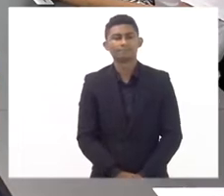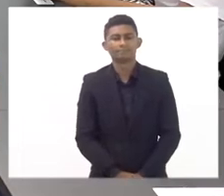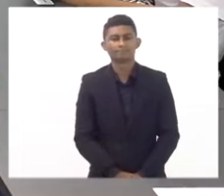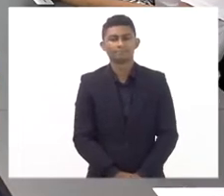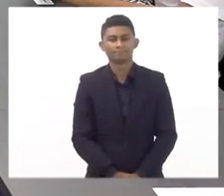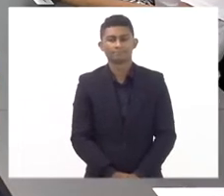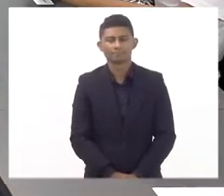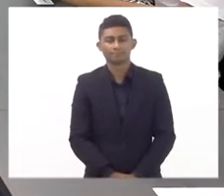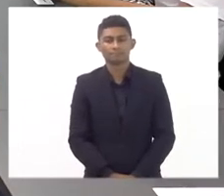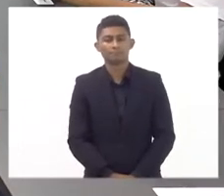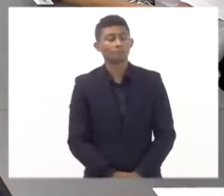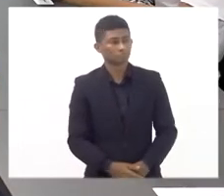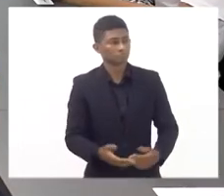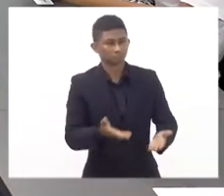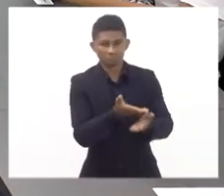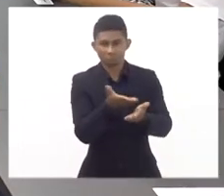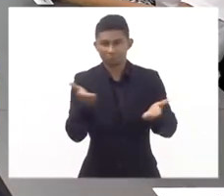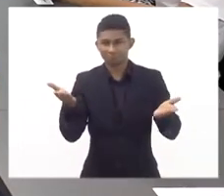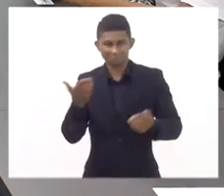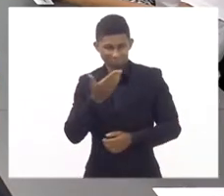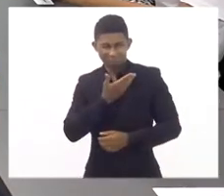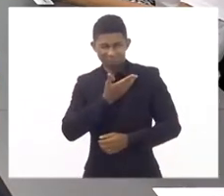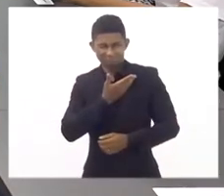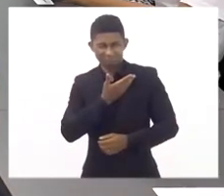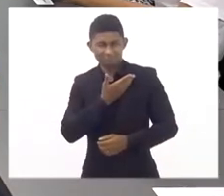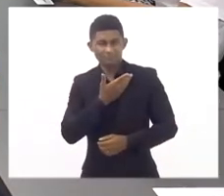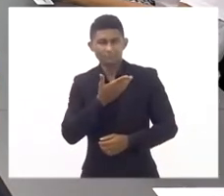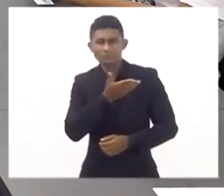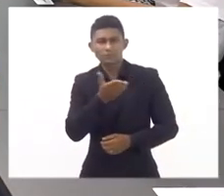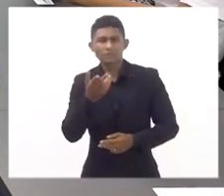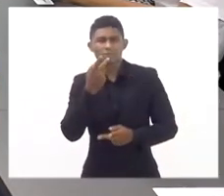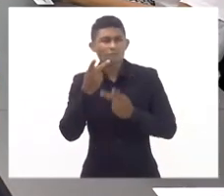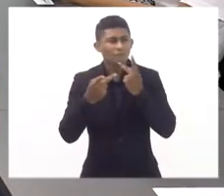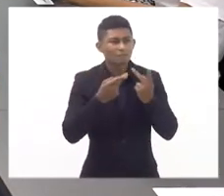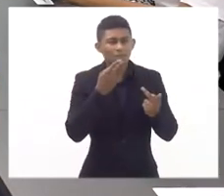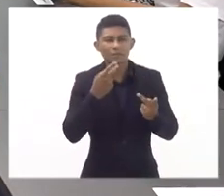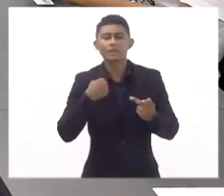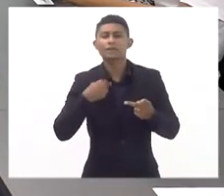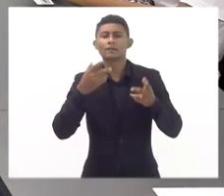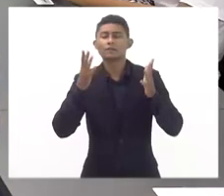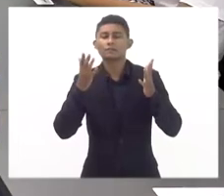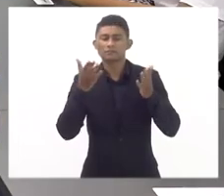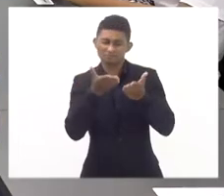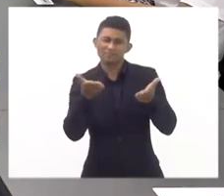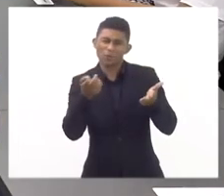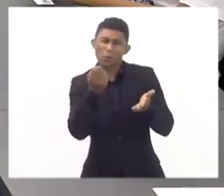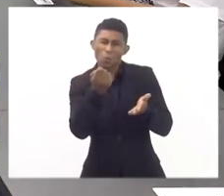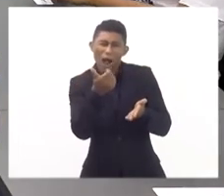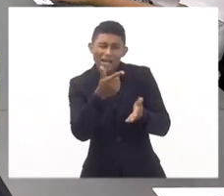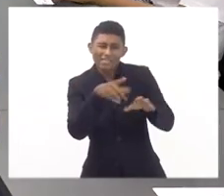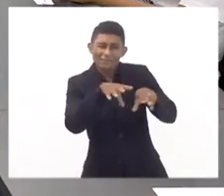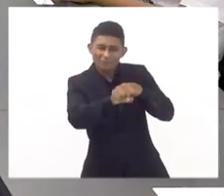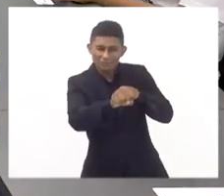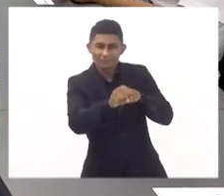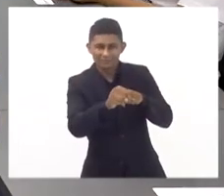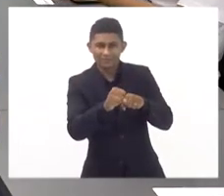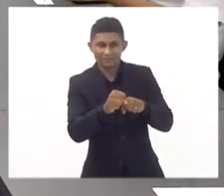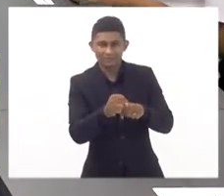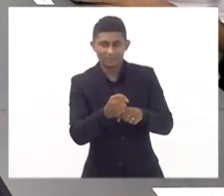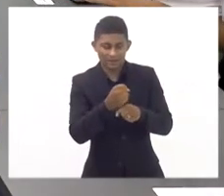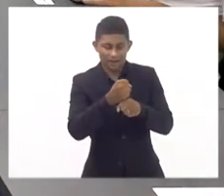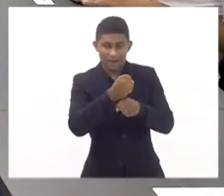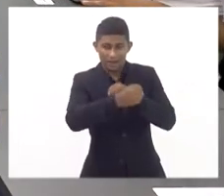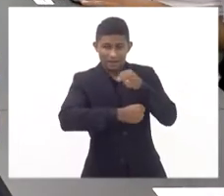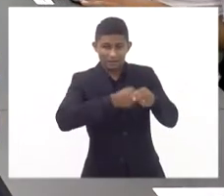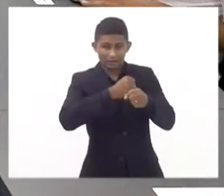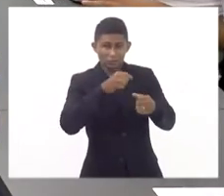Eu acompanho os colegas que estão aí já no último ano para se formarem, e os relatos são